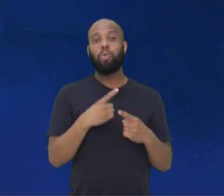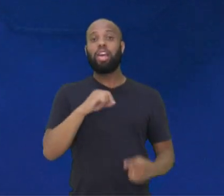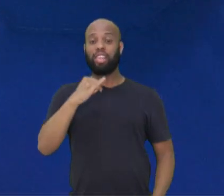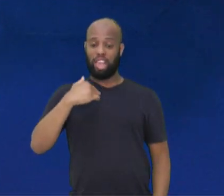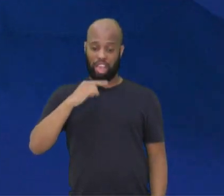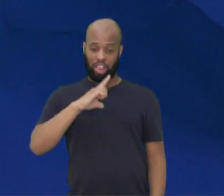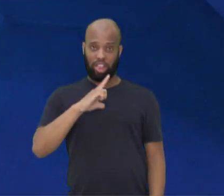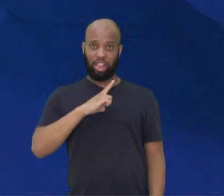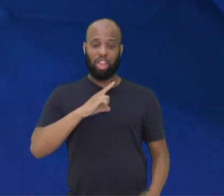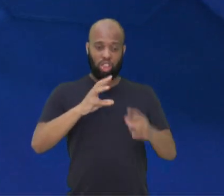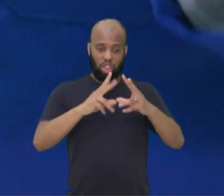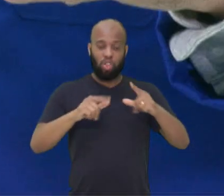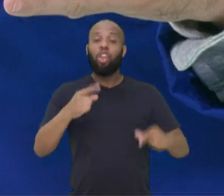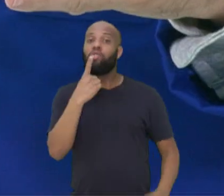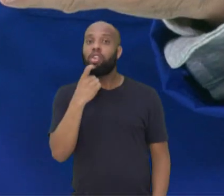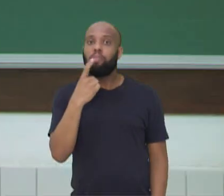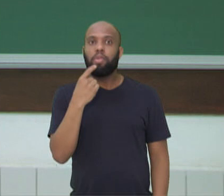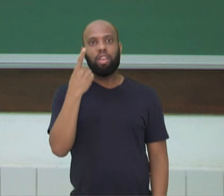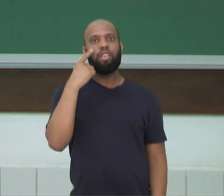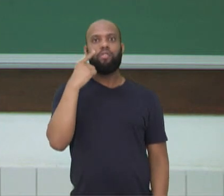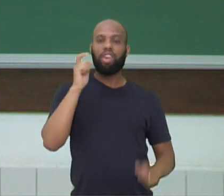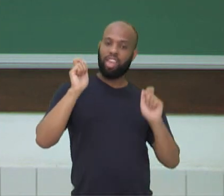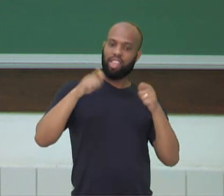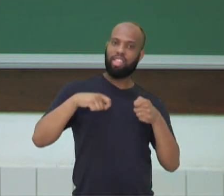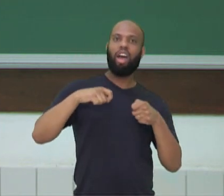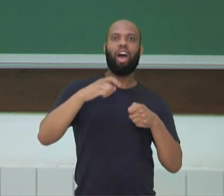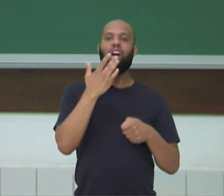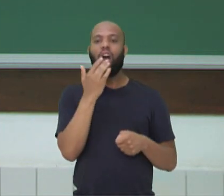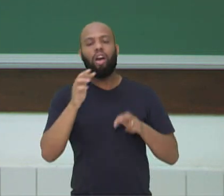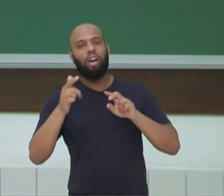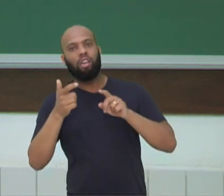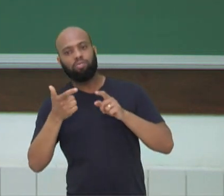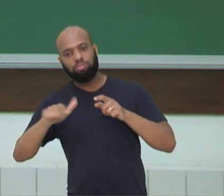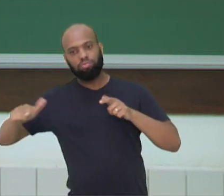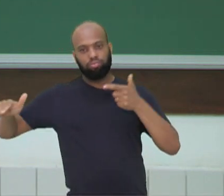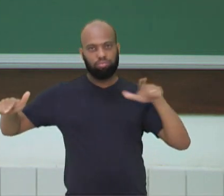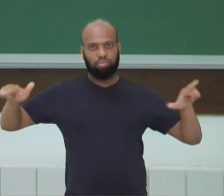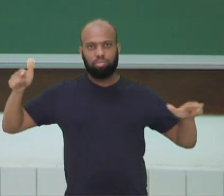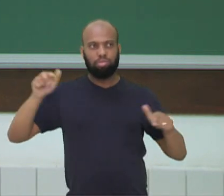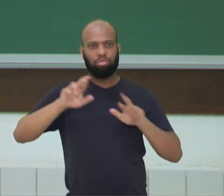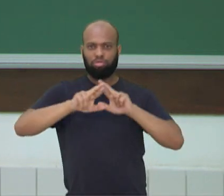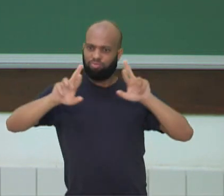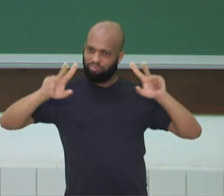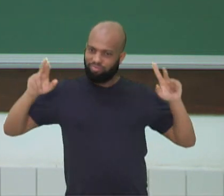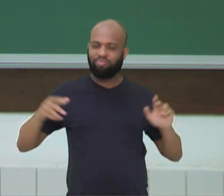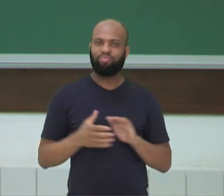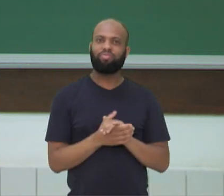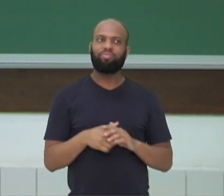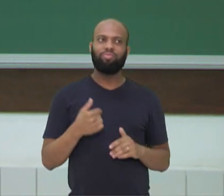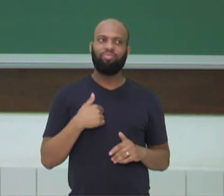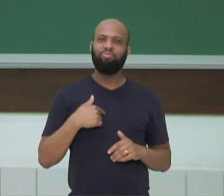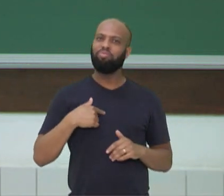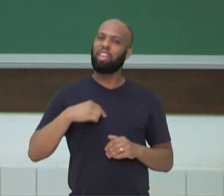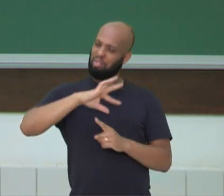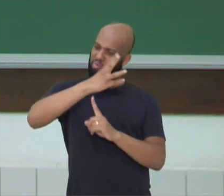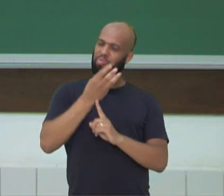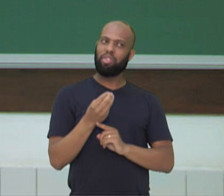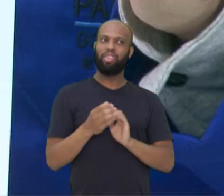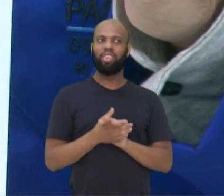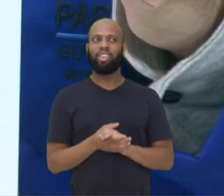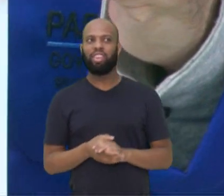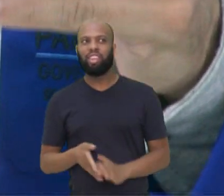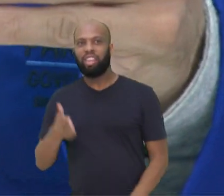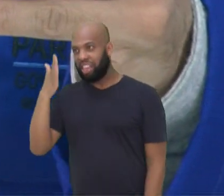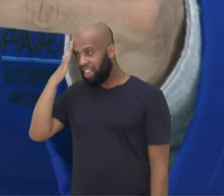avermelhado, mais amarelado, olha os tons que eu poderia fazer. E eu trouxe outros para vocês verem como eu sou um artista. Alguém adivinha o que